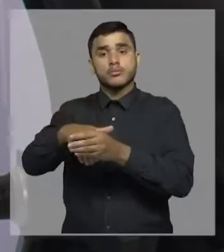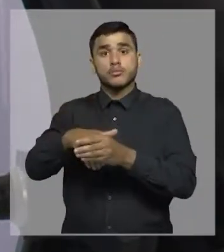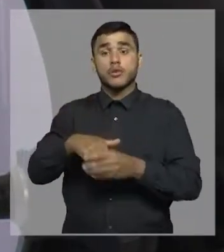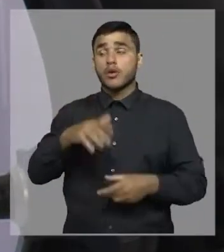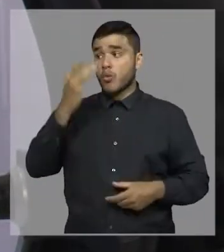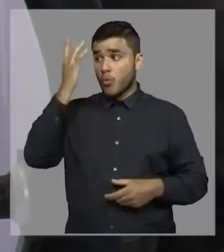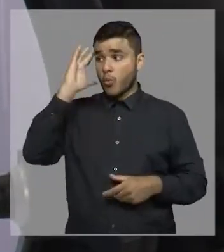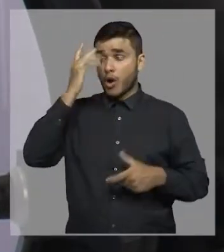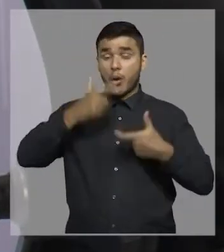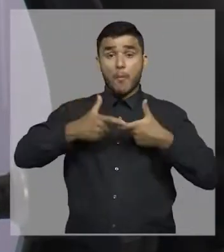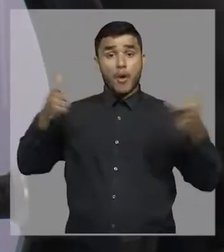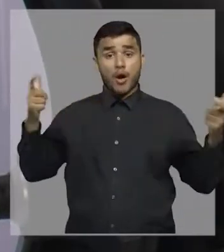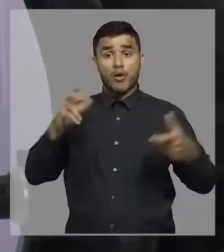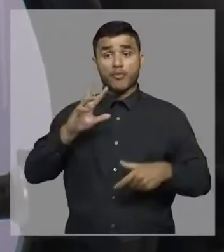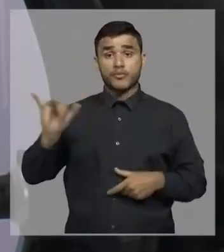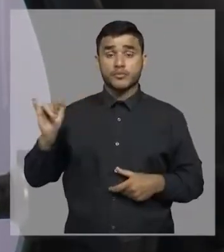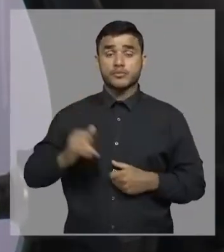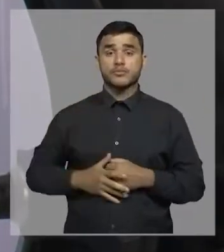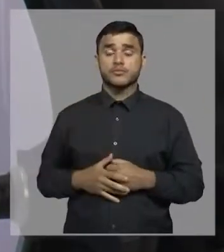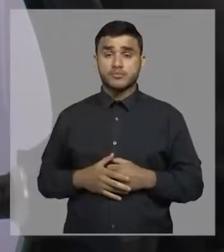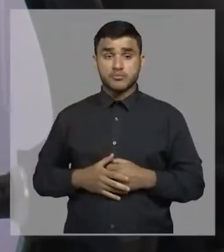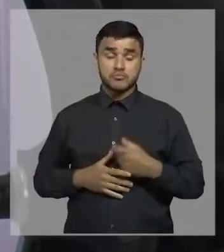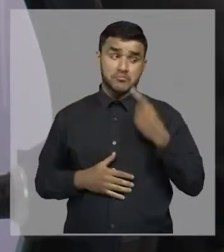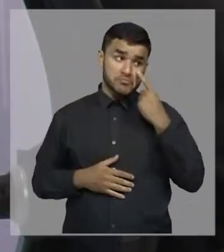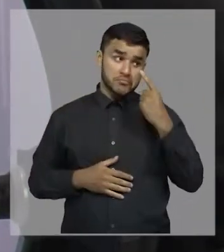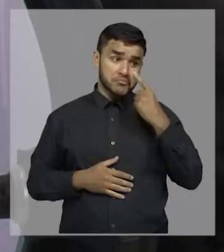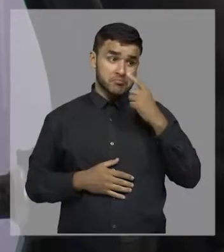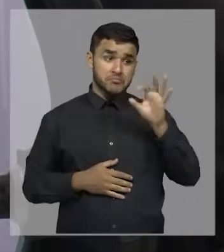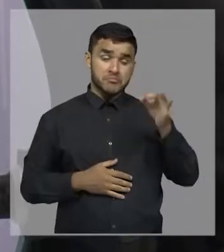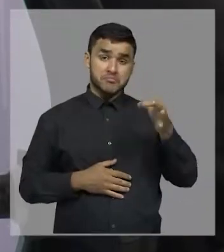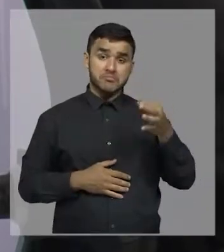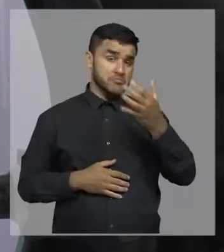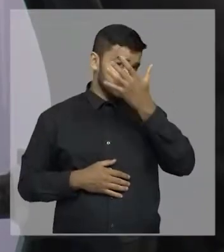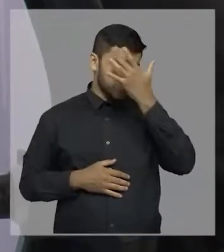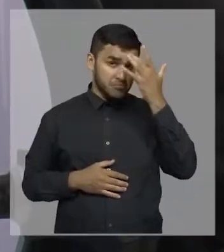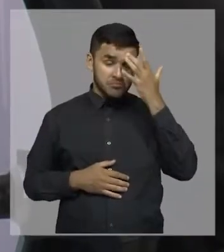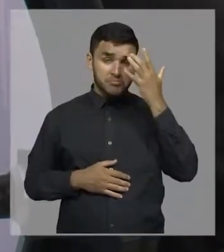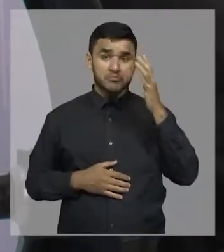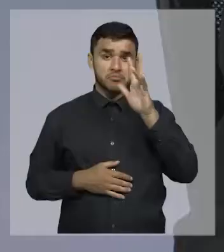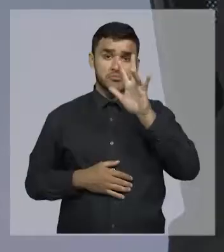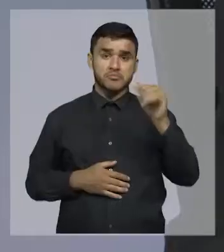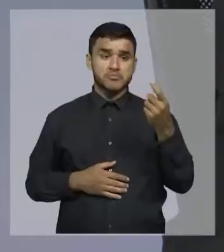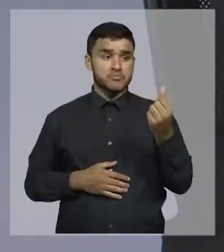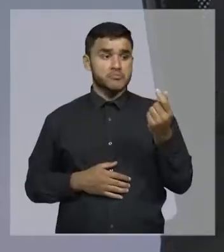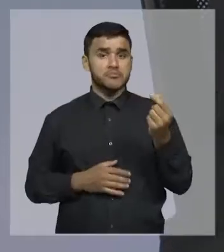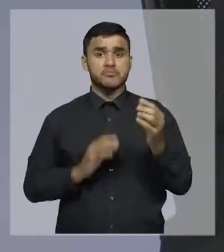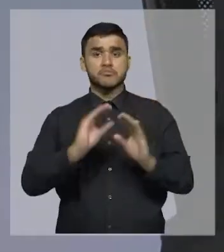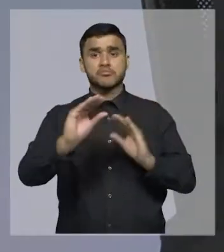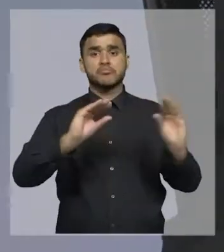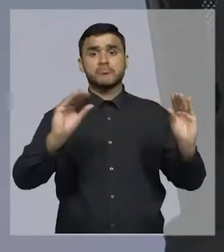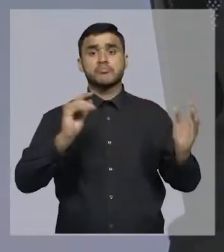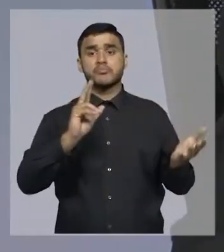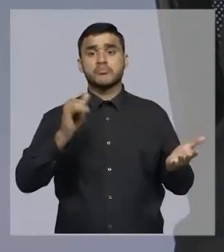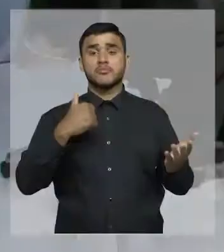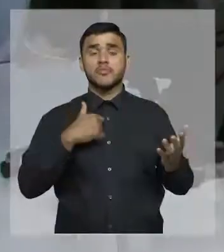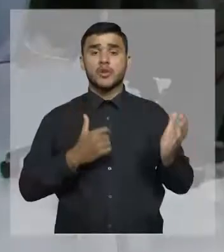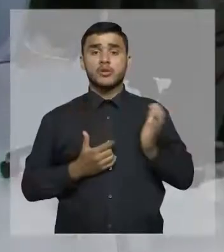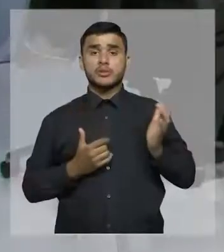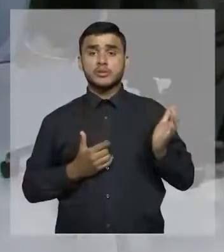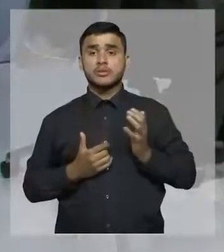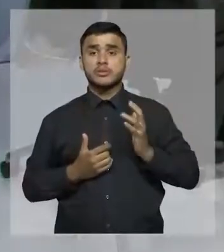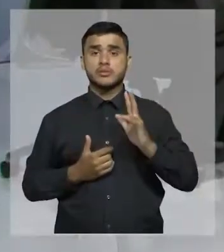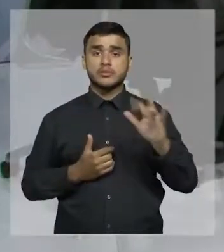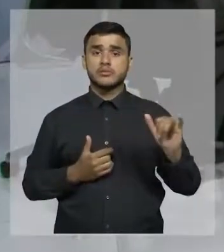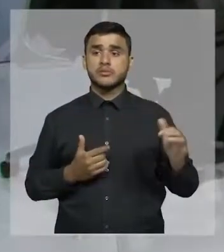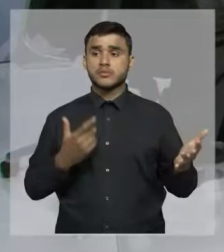sei não. Não sei se os milionários teriam vontade de soltar tanto dinheiro assim não. Sim, mas o dinheiro que ele solta não